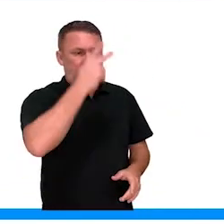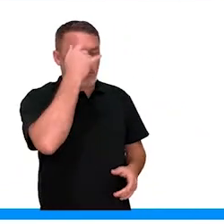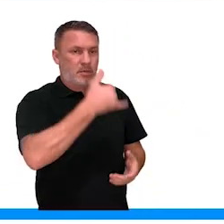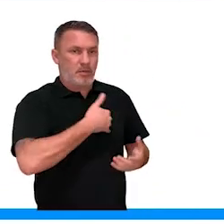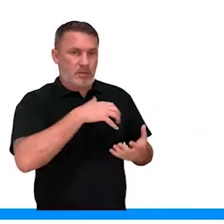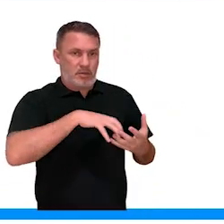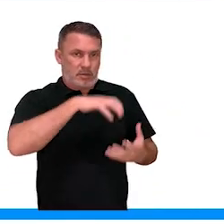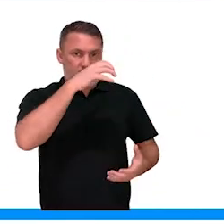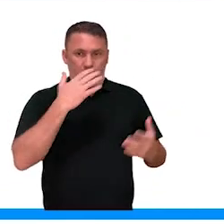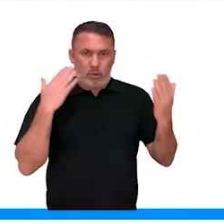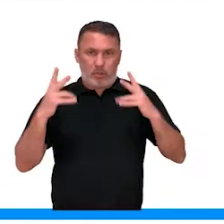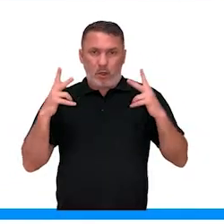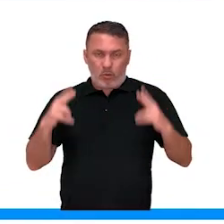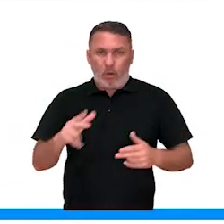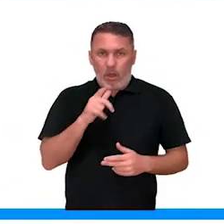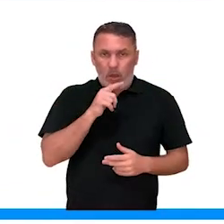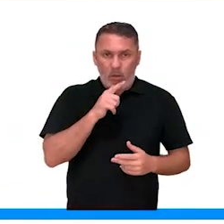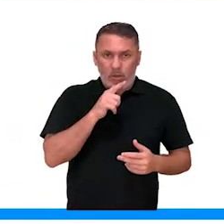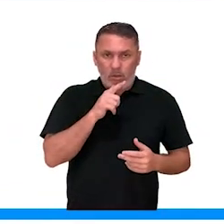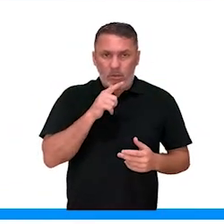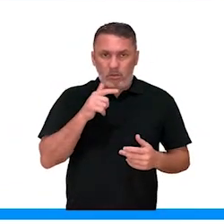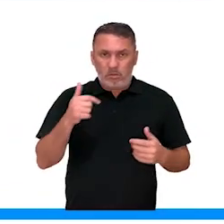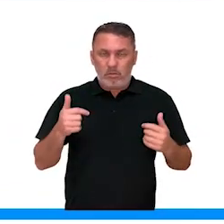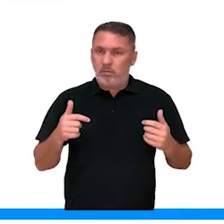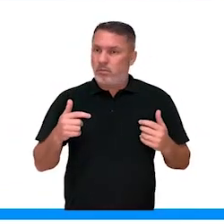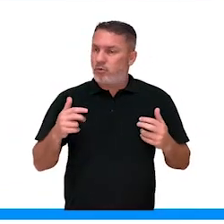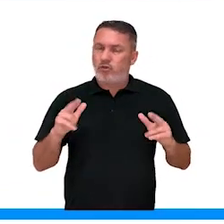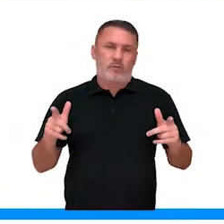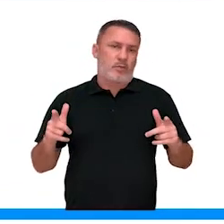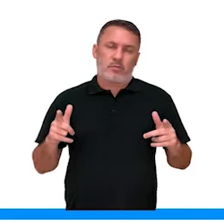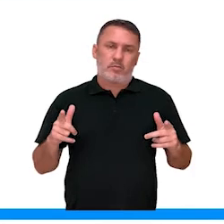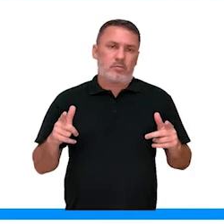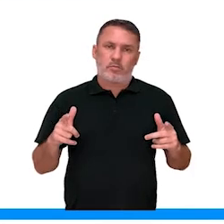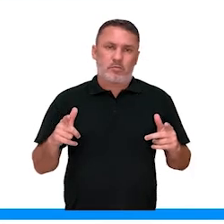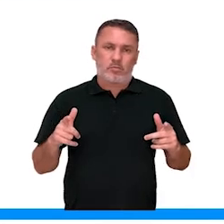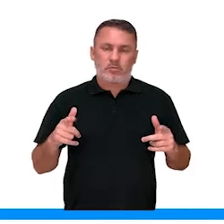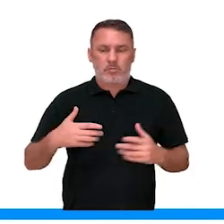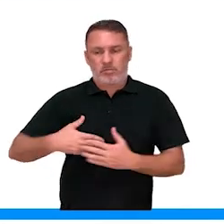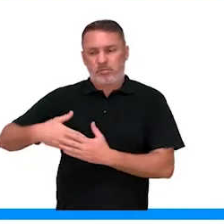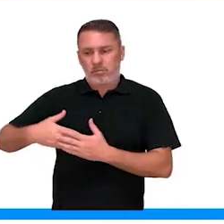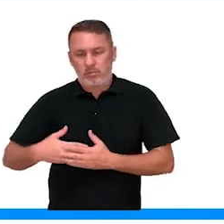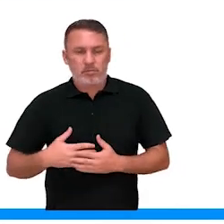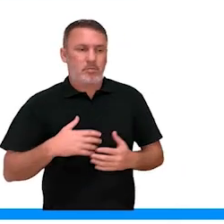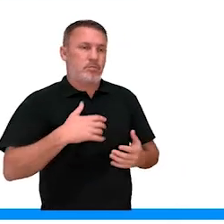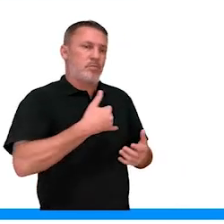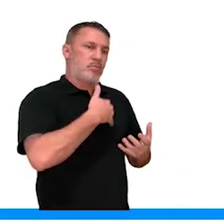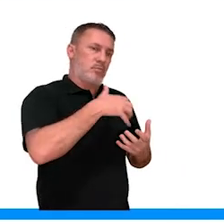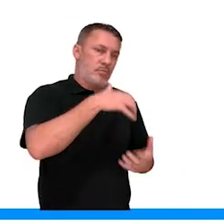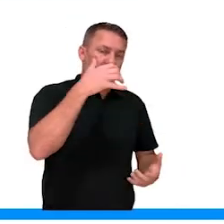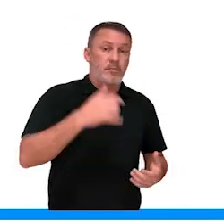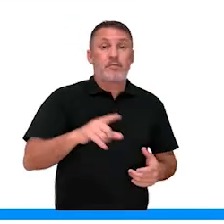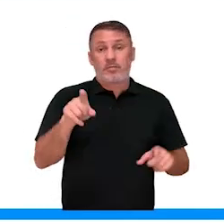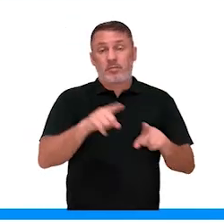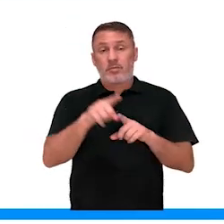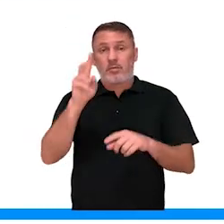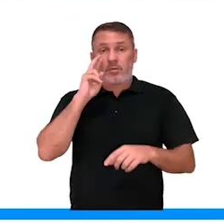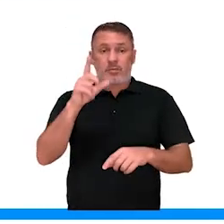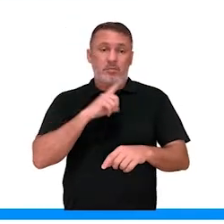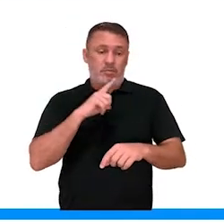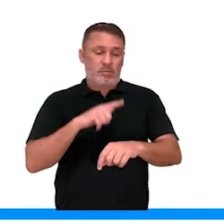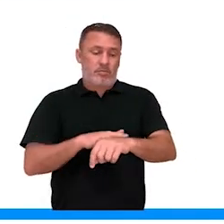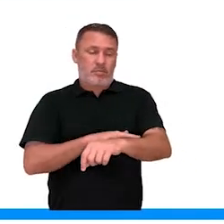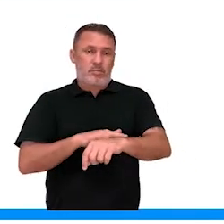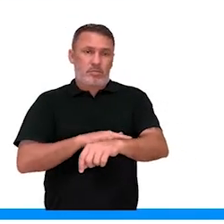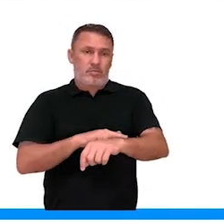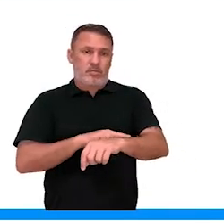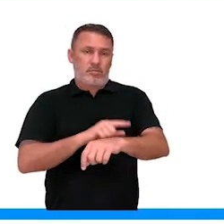pessoa idosa, a quantidade de água no corpo não é a mesma. Assim como se eu pegar um tecido